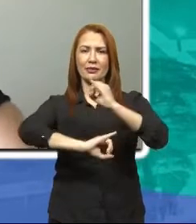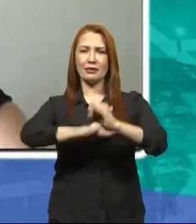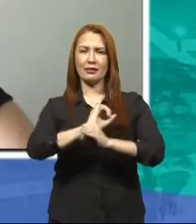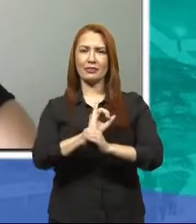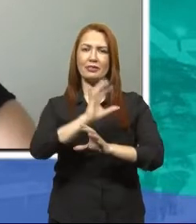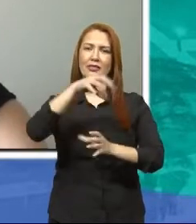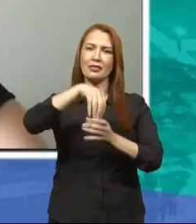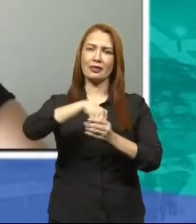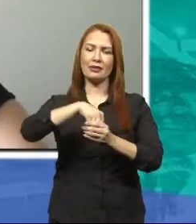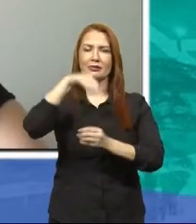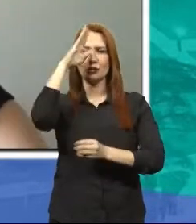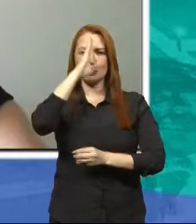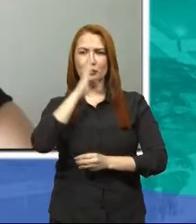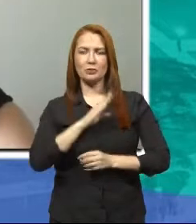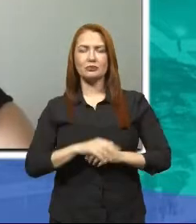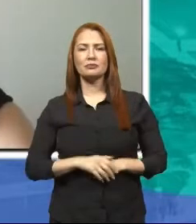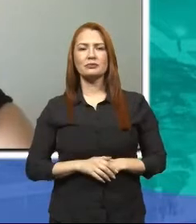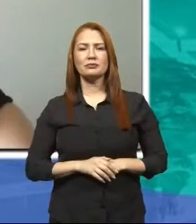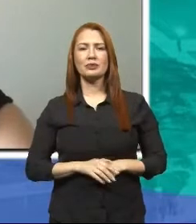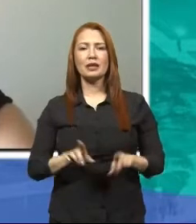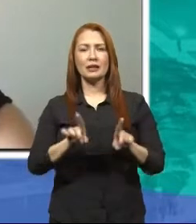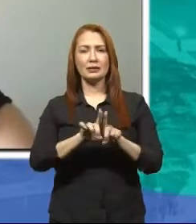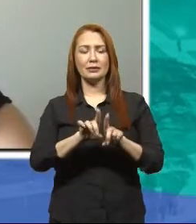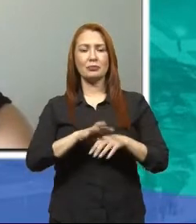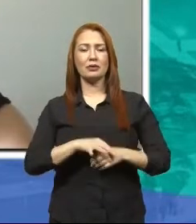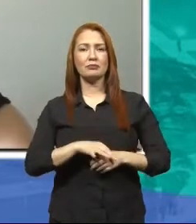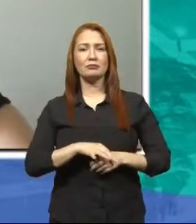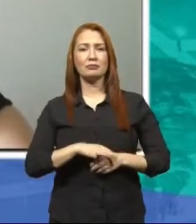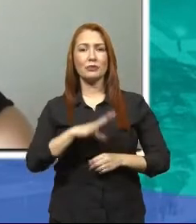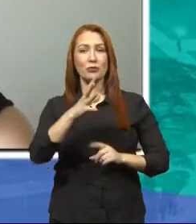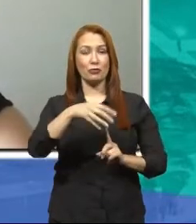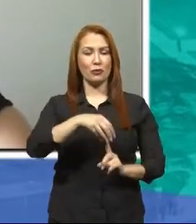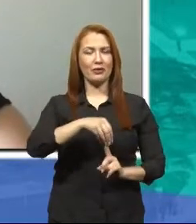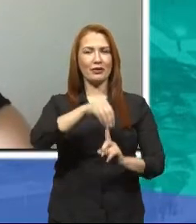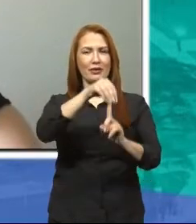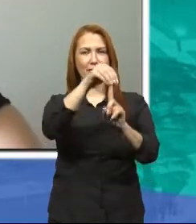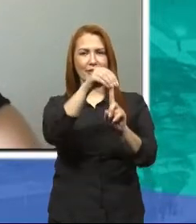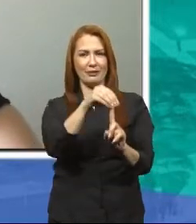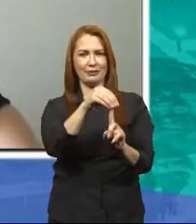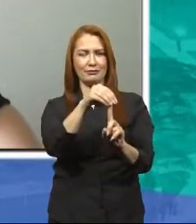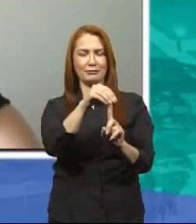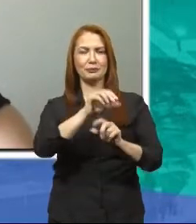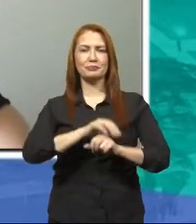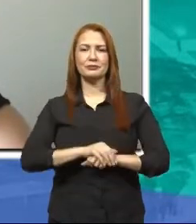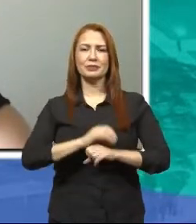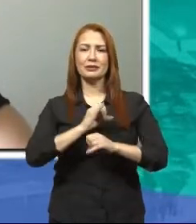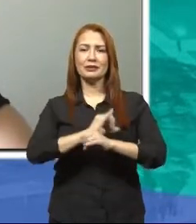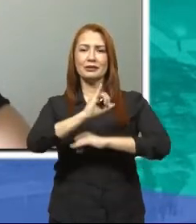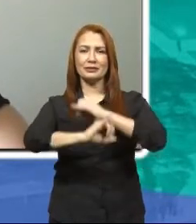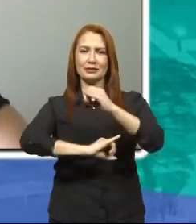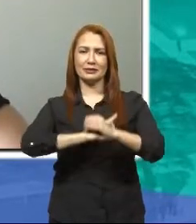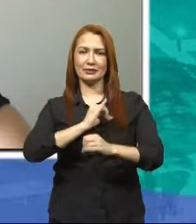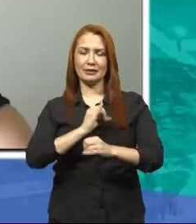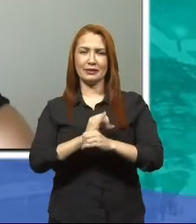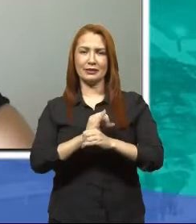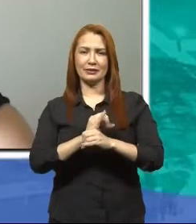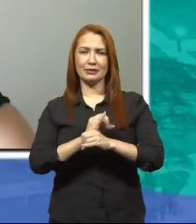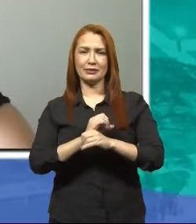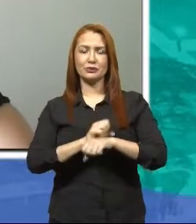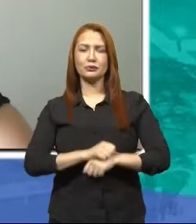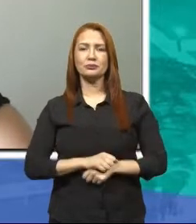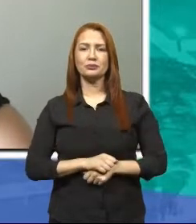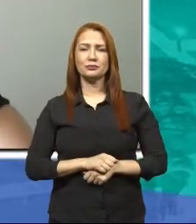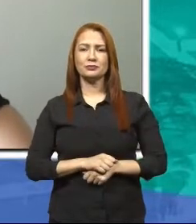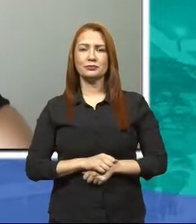agraciado, eleito no Hall da Fama de Internet da Internet Society,